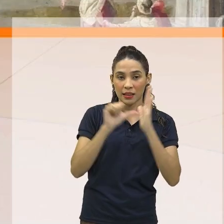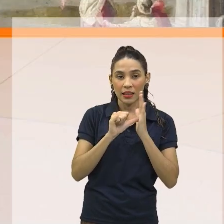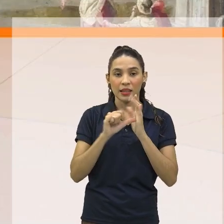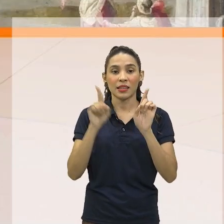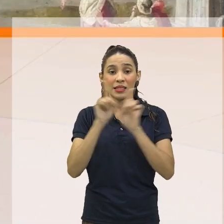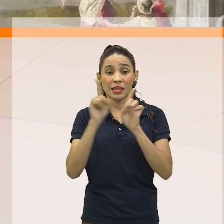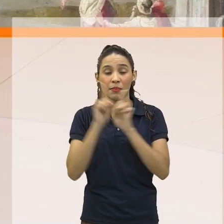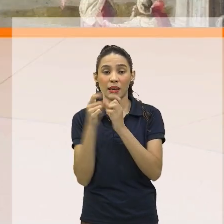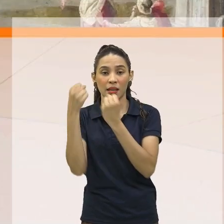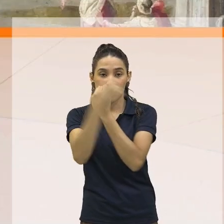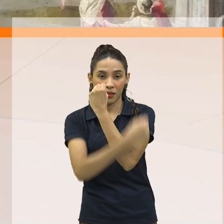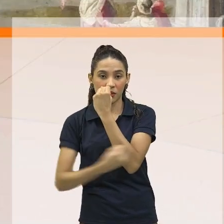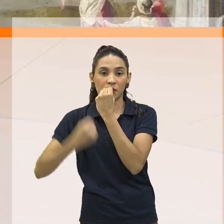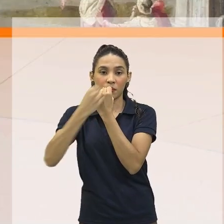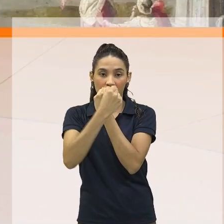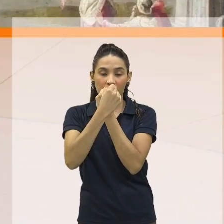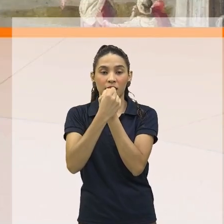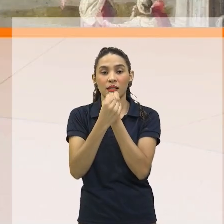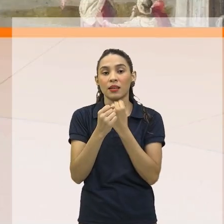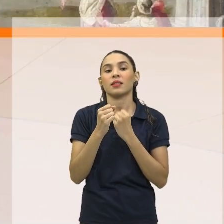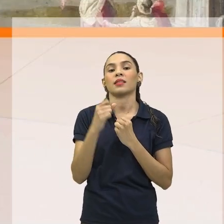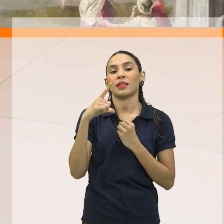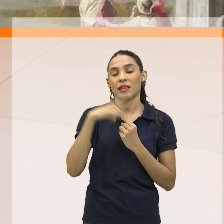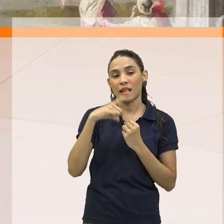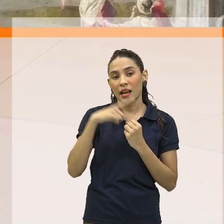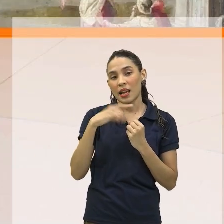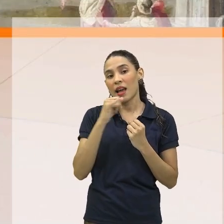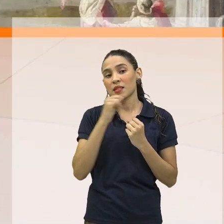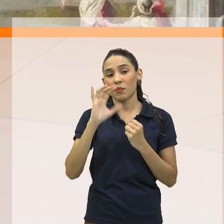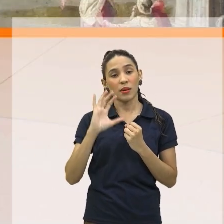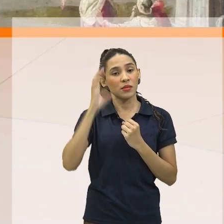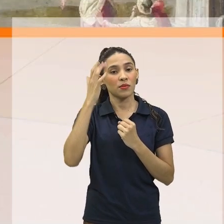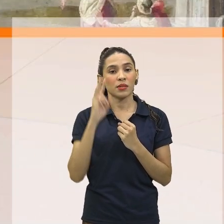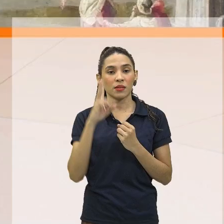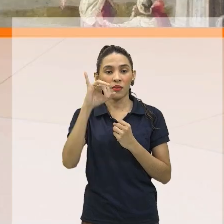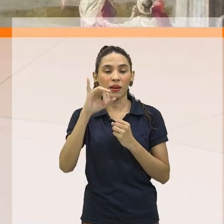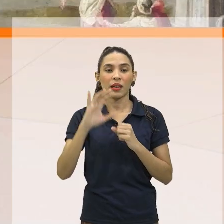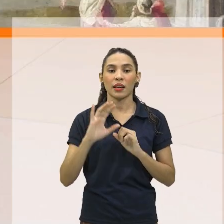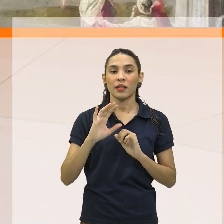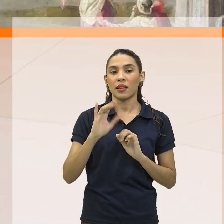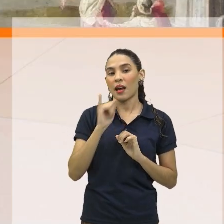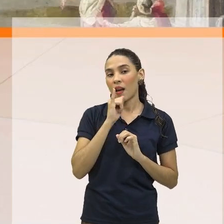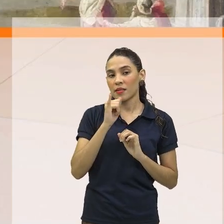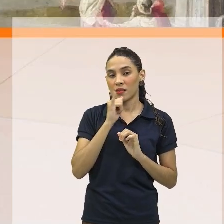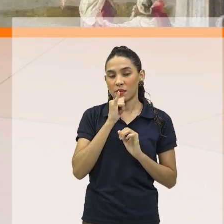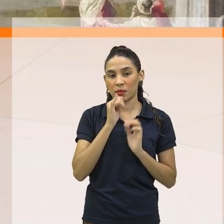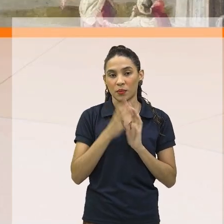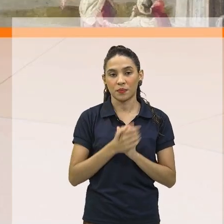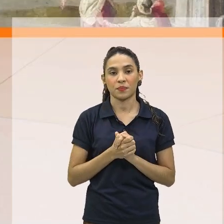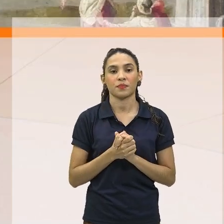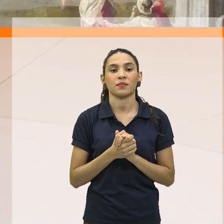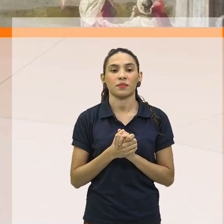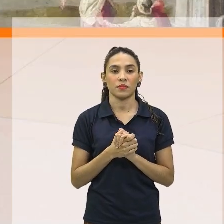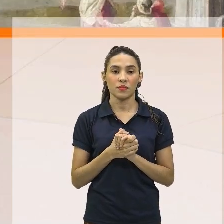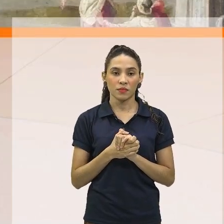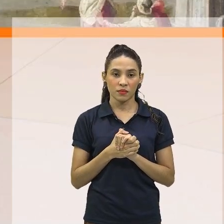Esparta. Você tem justamente o motivo que vai ocorrer. Ela vai ser,